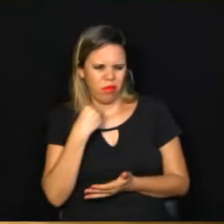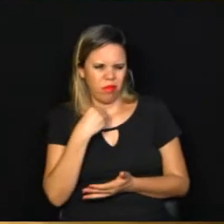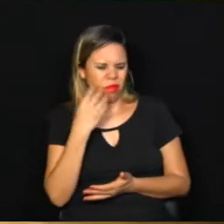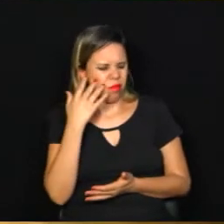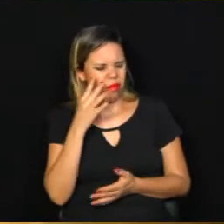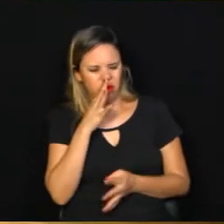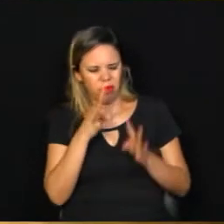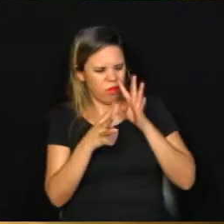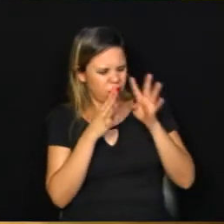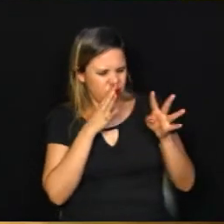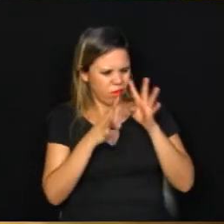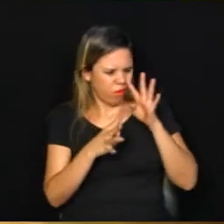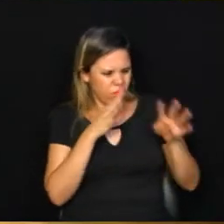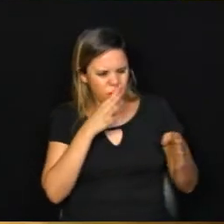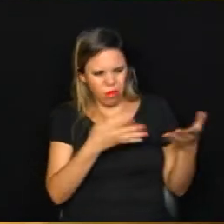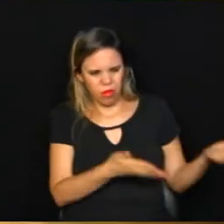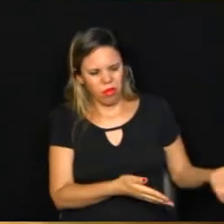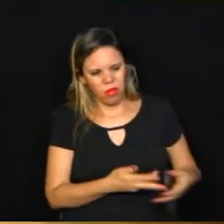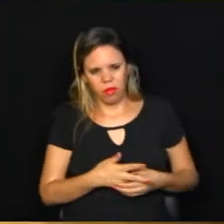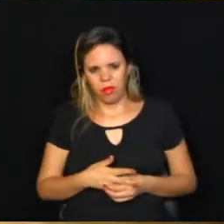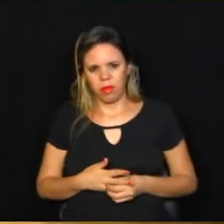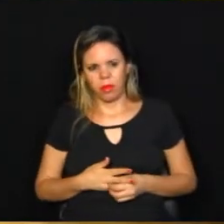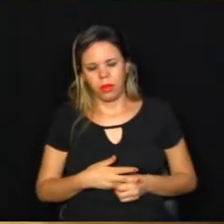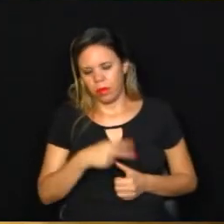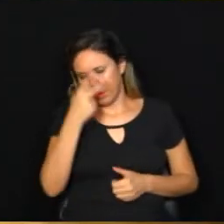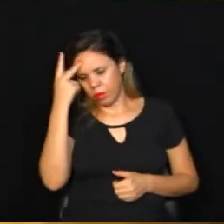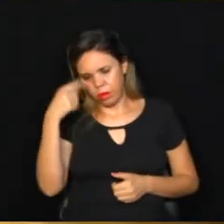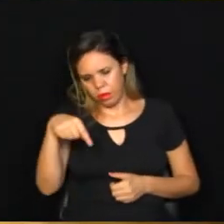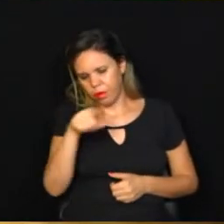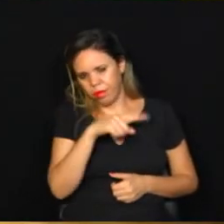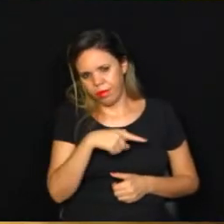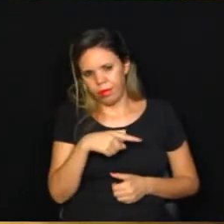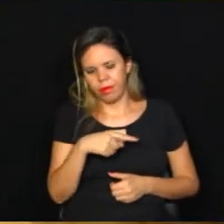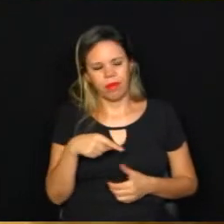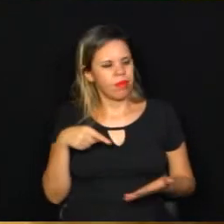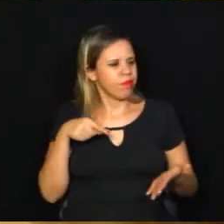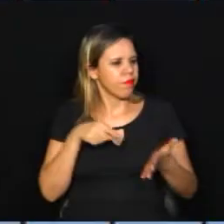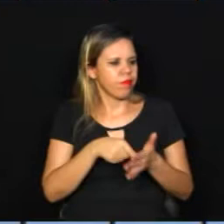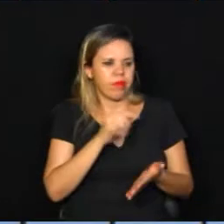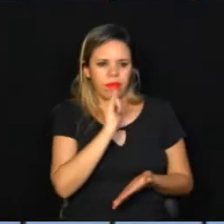por críticas, né, as pessoas deixam de denunciar.